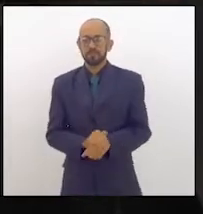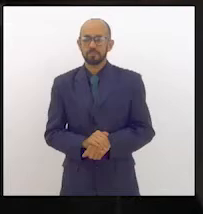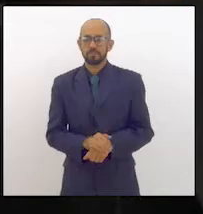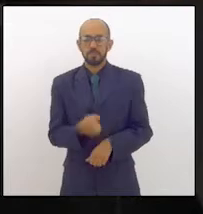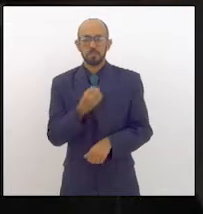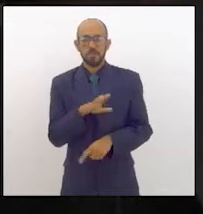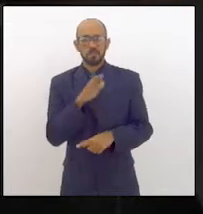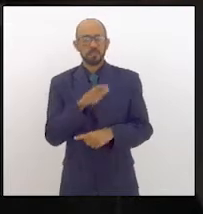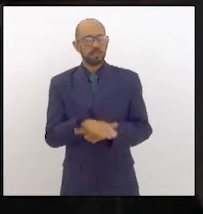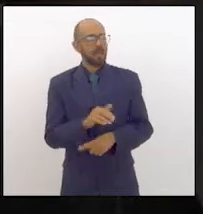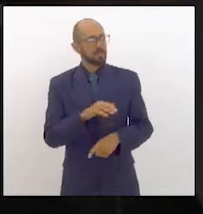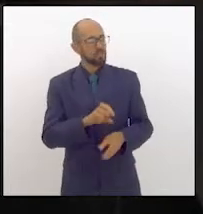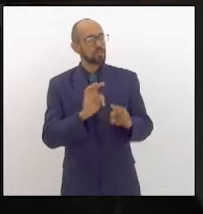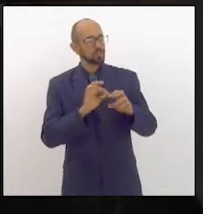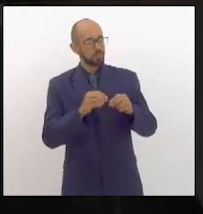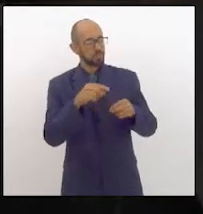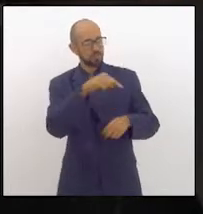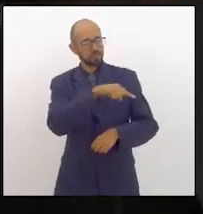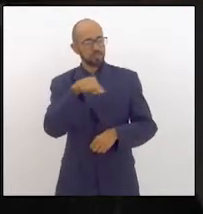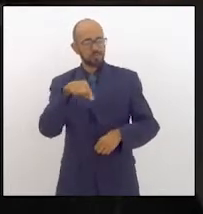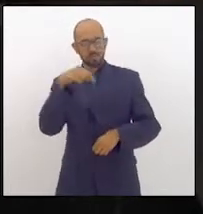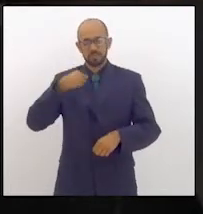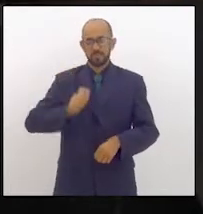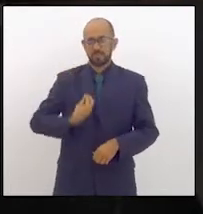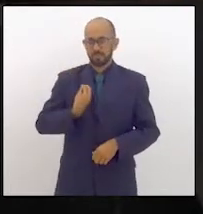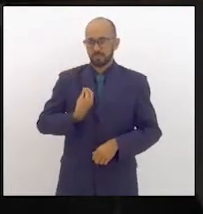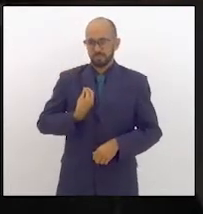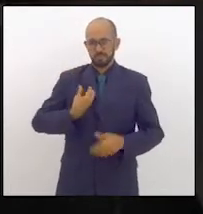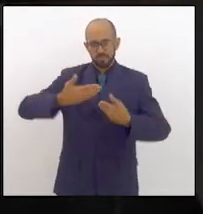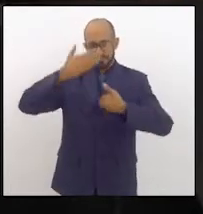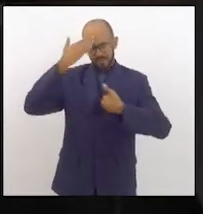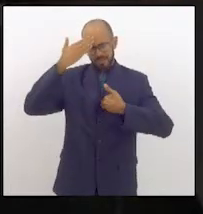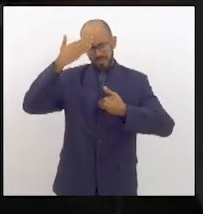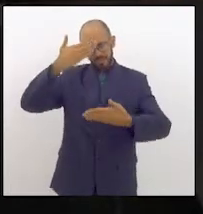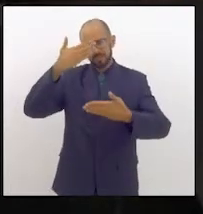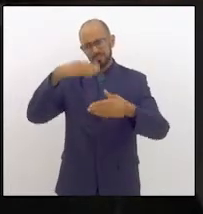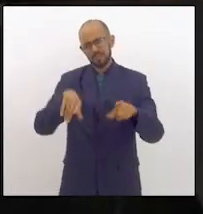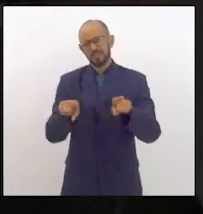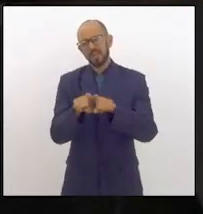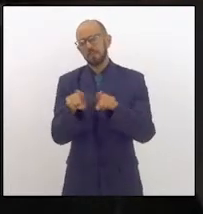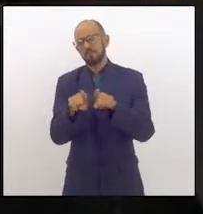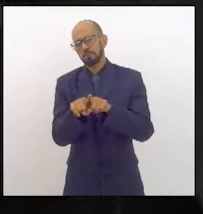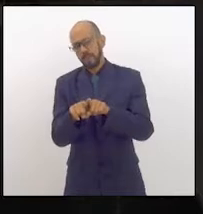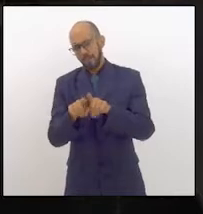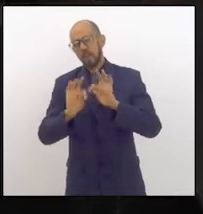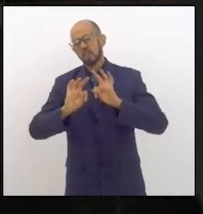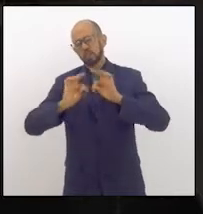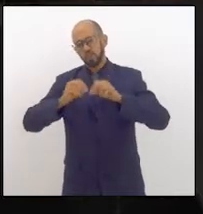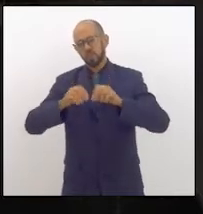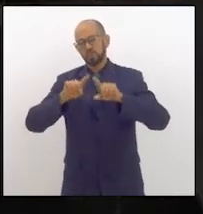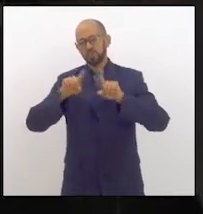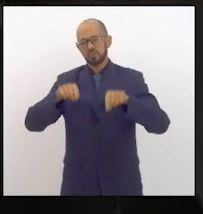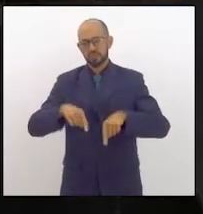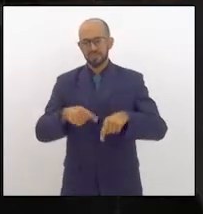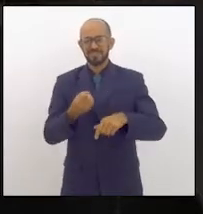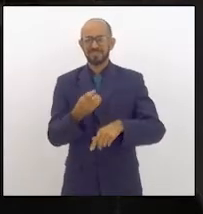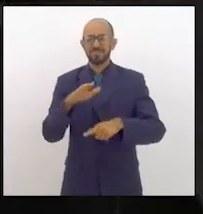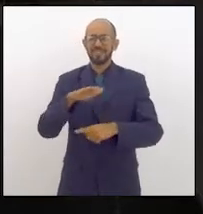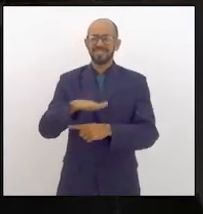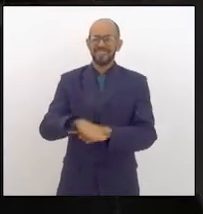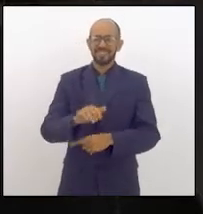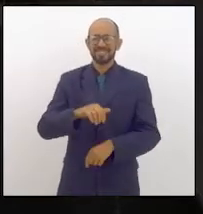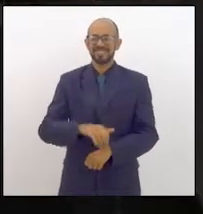Salema Deputado a Renata e eu queria fazer um agradecimento aqui também a todos os servidores meu boa tarde